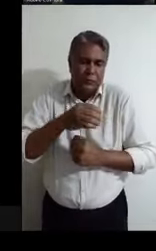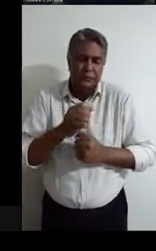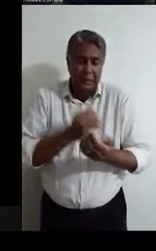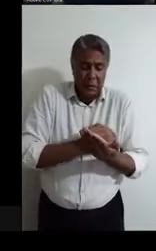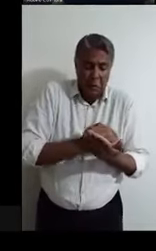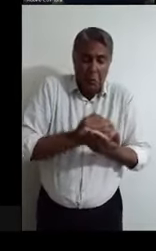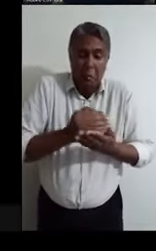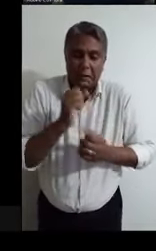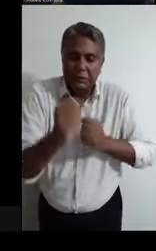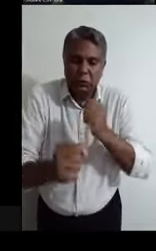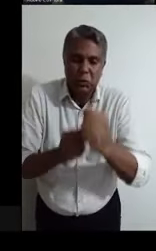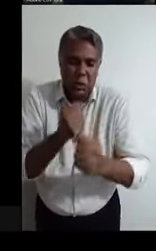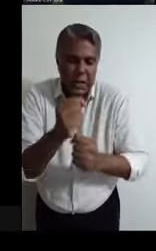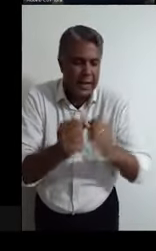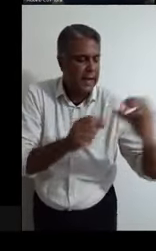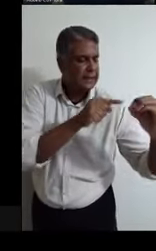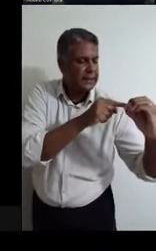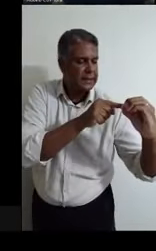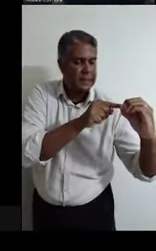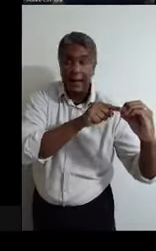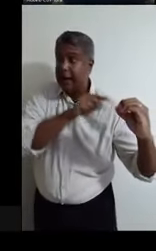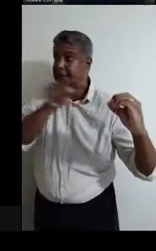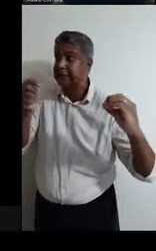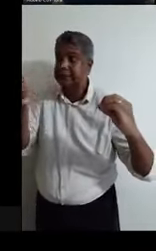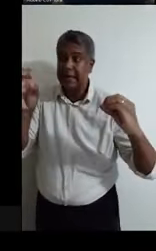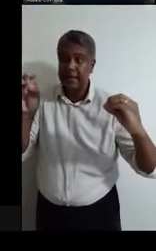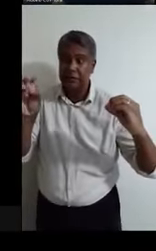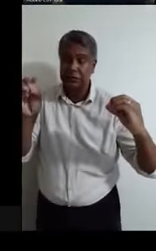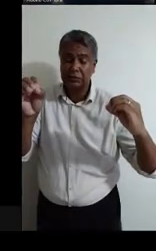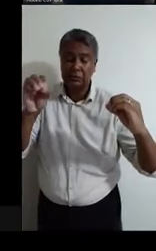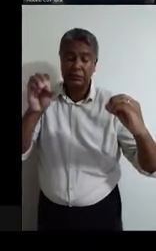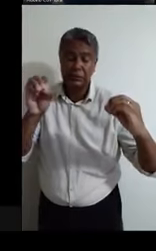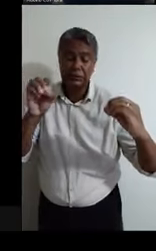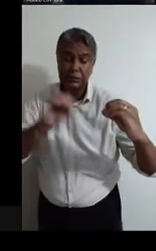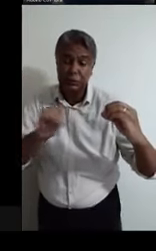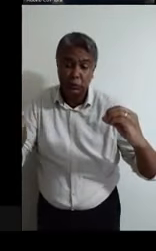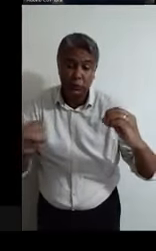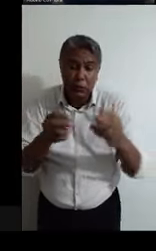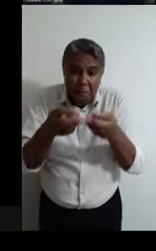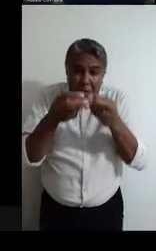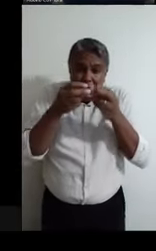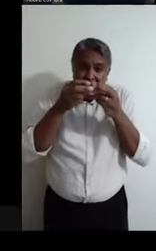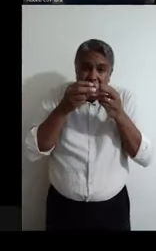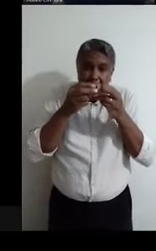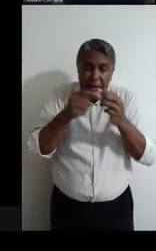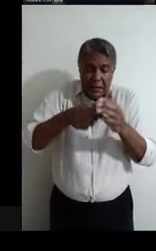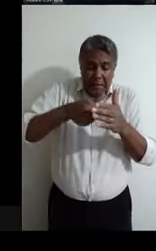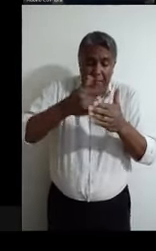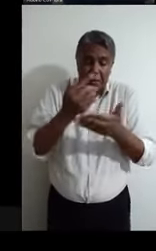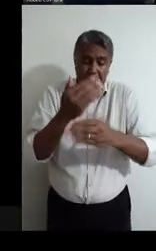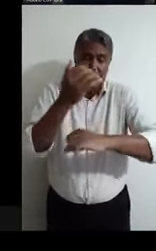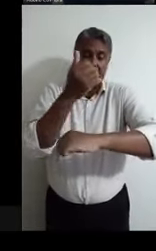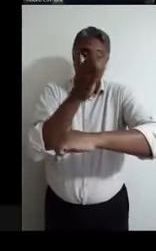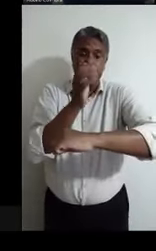da posição 0, atinge a posição 100 metros em 10 segundos. Repare que na primeira metade do tempo, nos primeiros